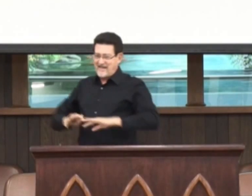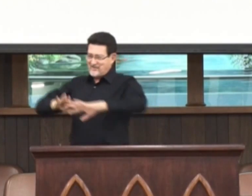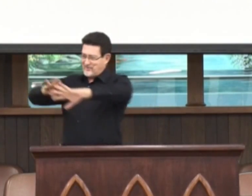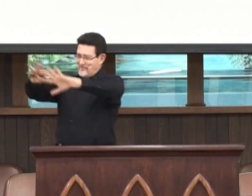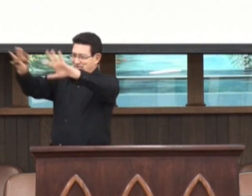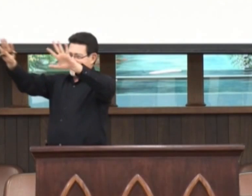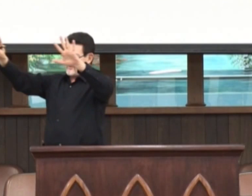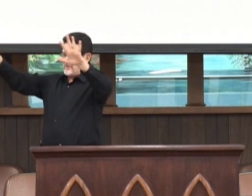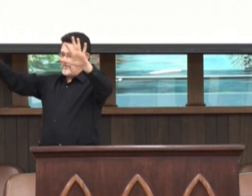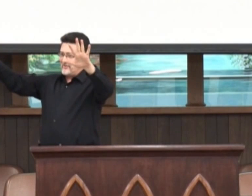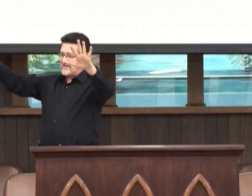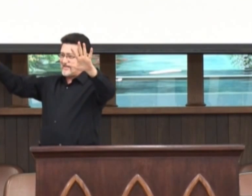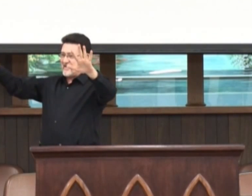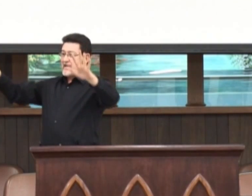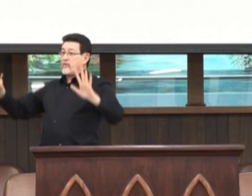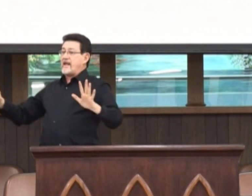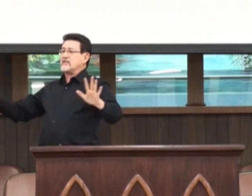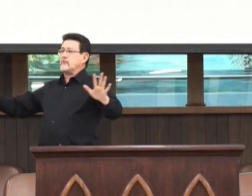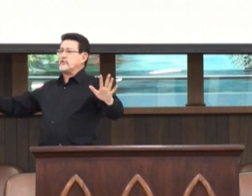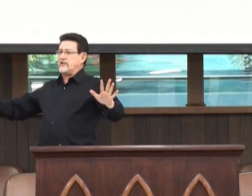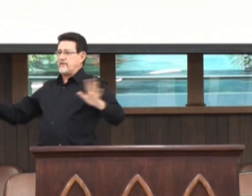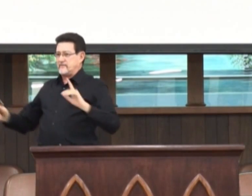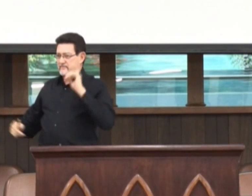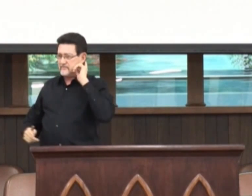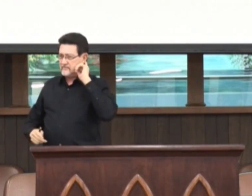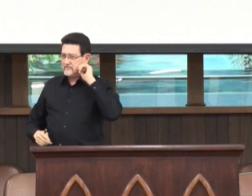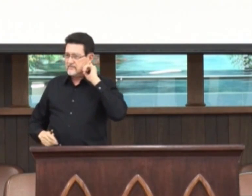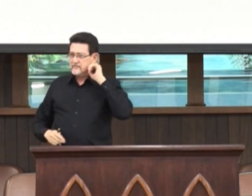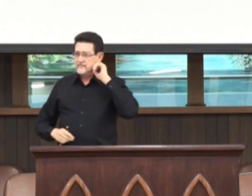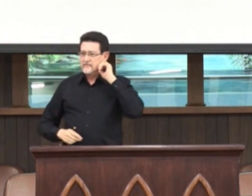E aí está todo mundo assim. Qual é seu time?